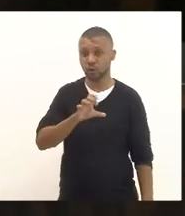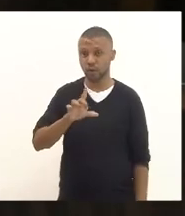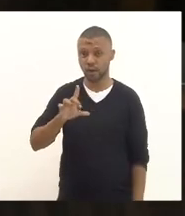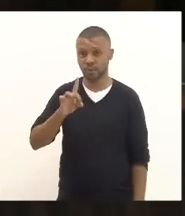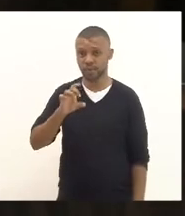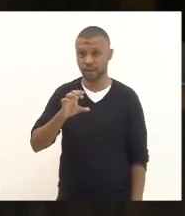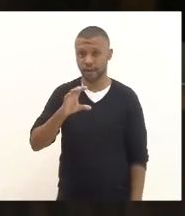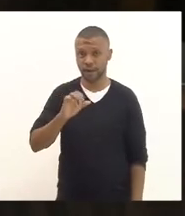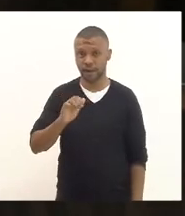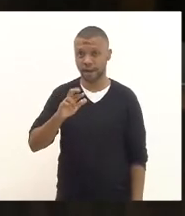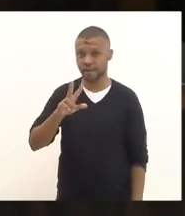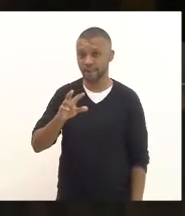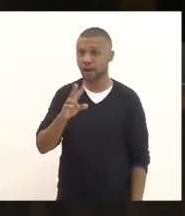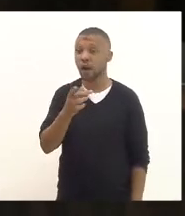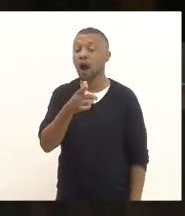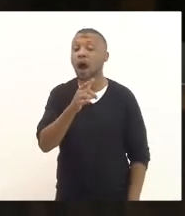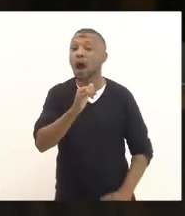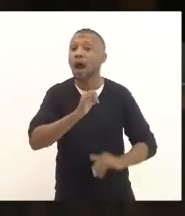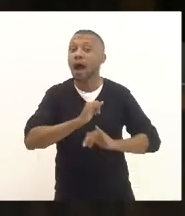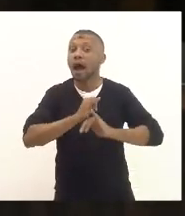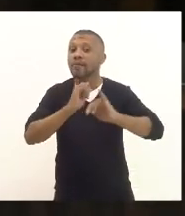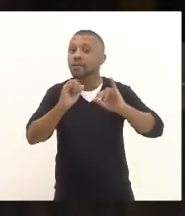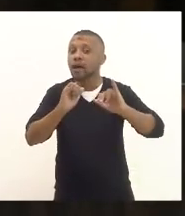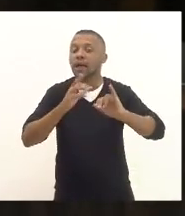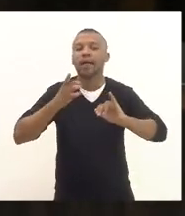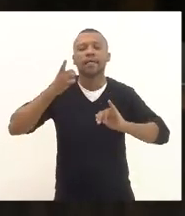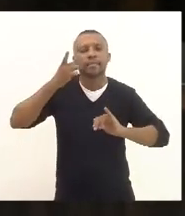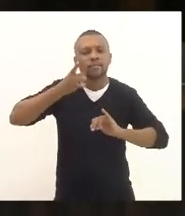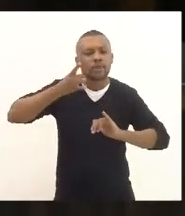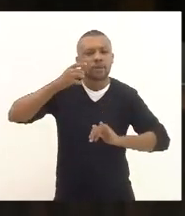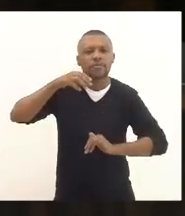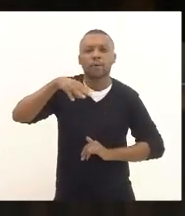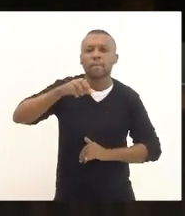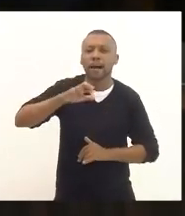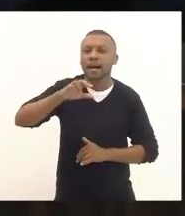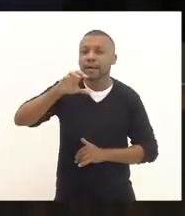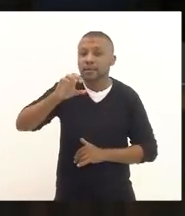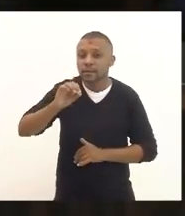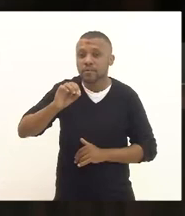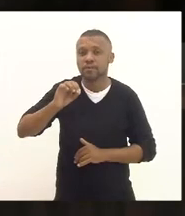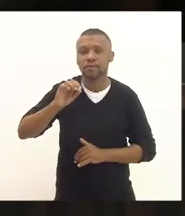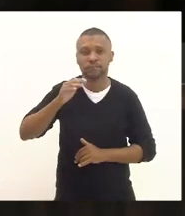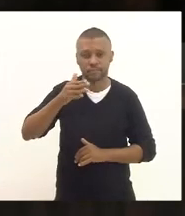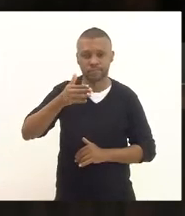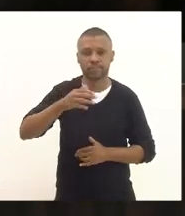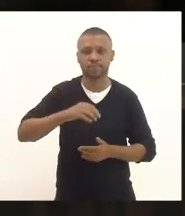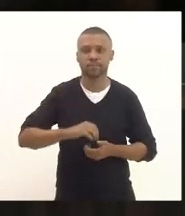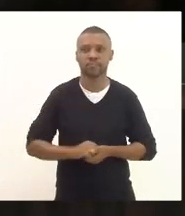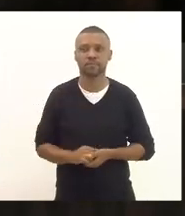que aqui ó A bem da verdade o deputado Márcio e e Alexandra